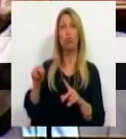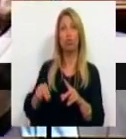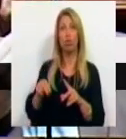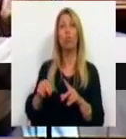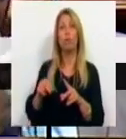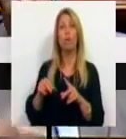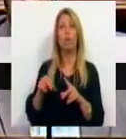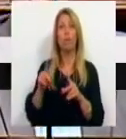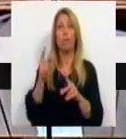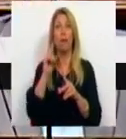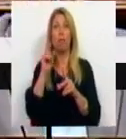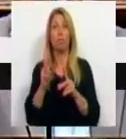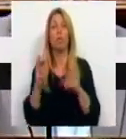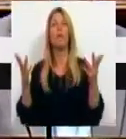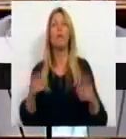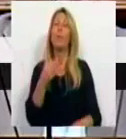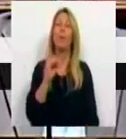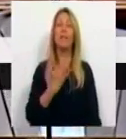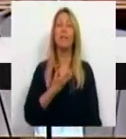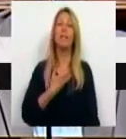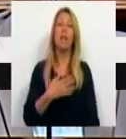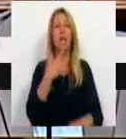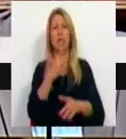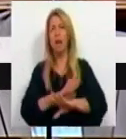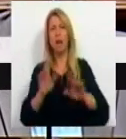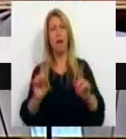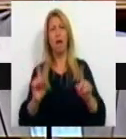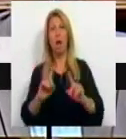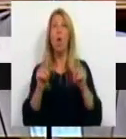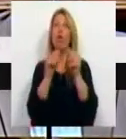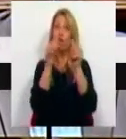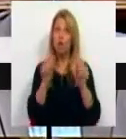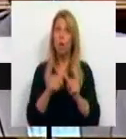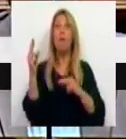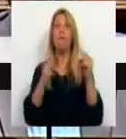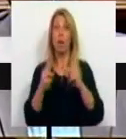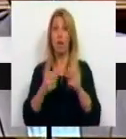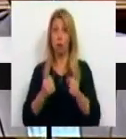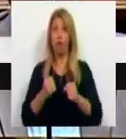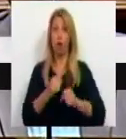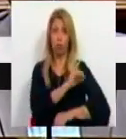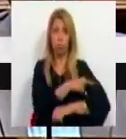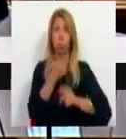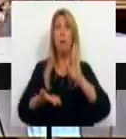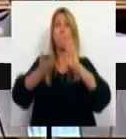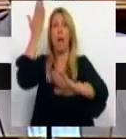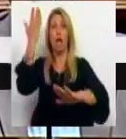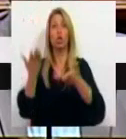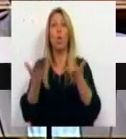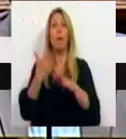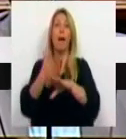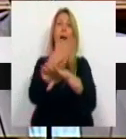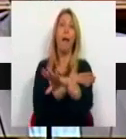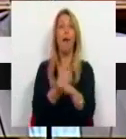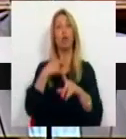CDS insistem que deixaram o sistema financeiro mais sólido do que quando chegaram ao poder. Depois de todos estes